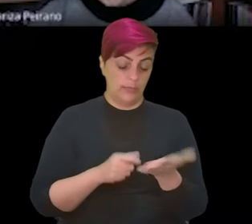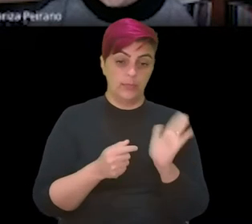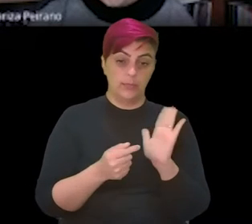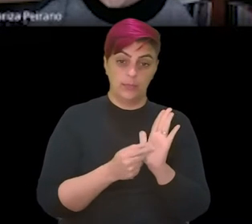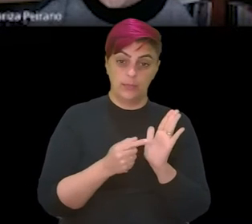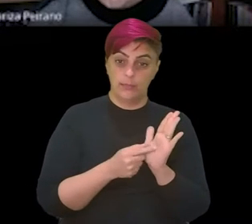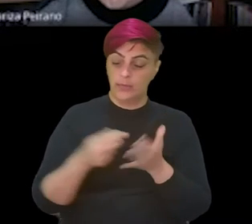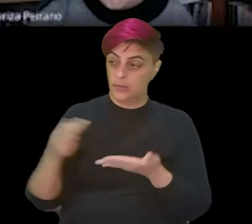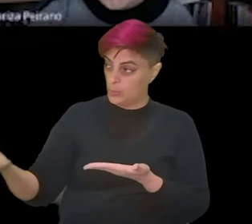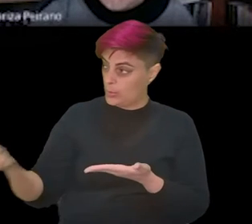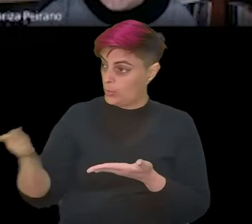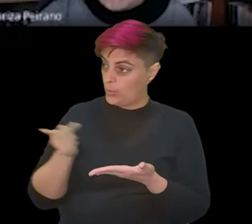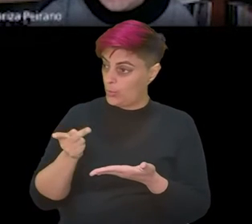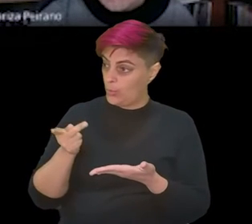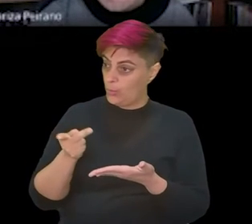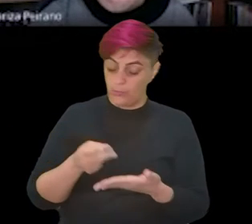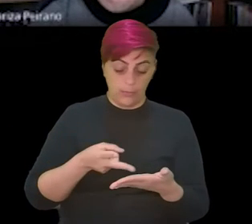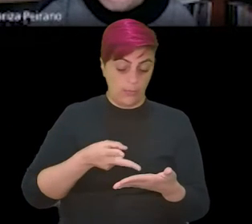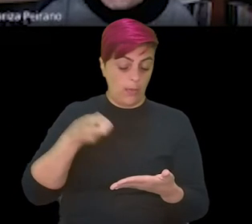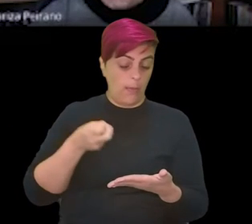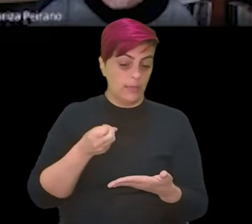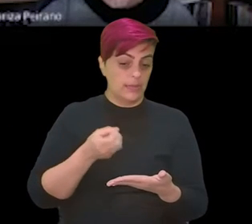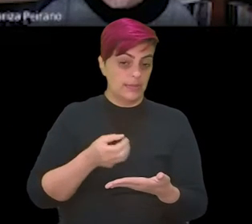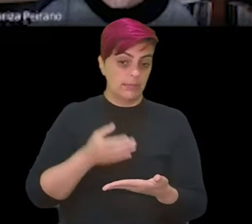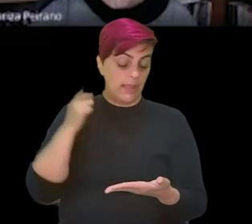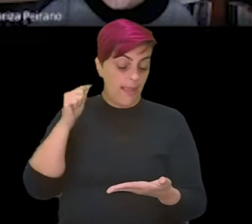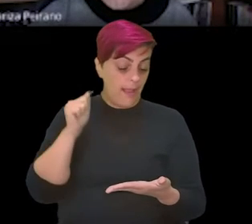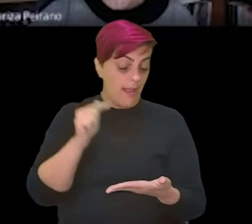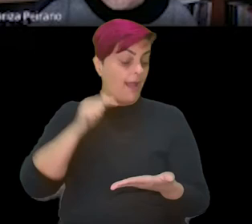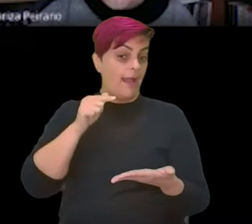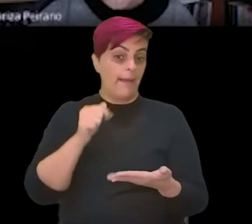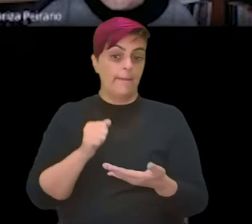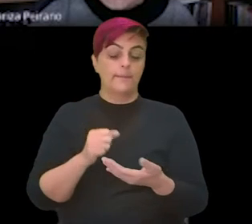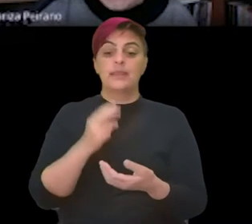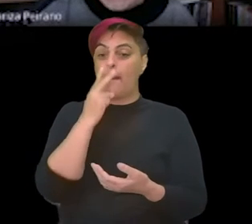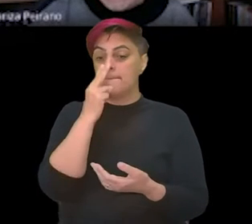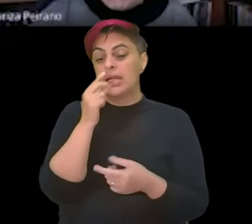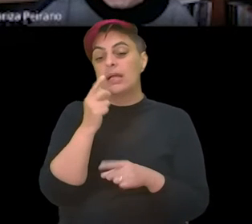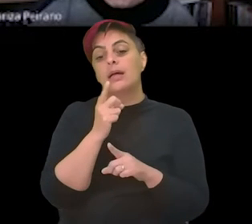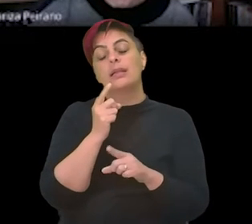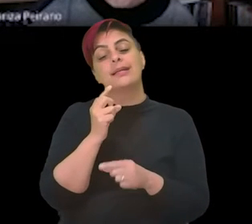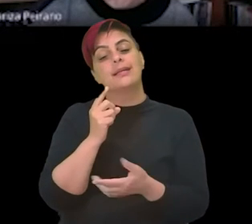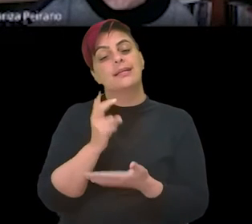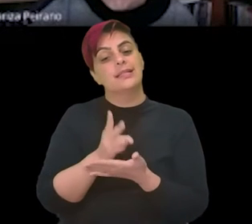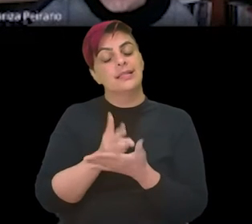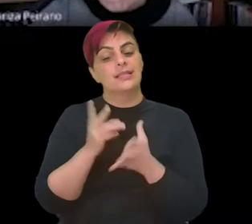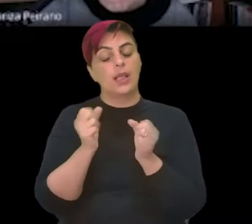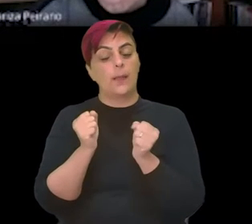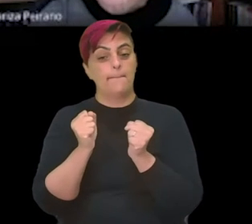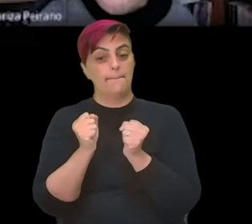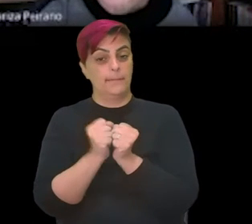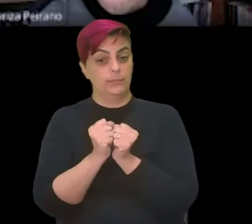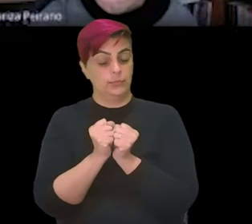a participar de suas descobertas e emoções, como se estivessem sempre juntos. Ele usou o